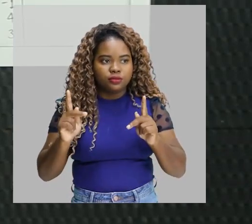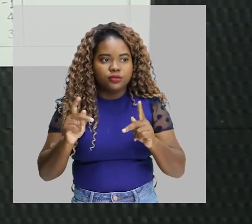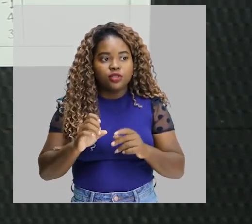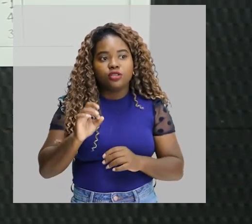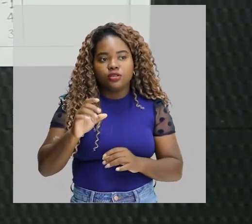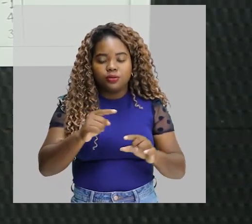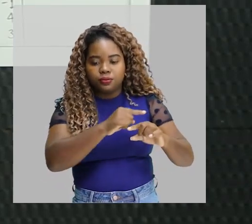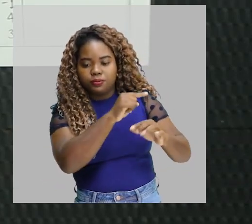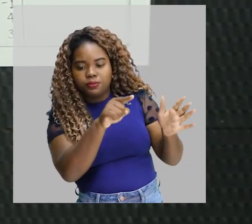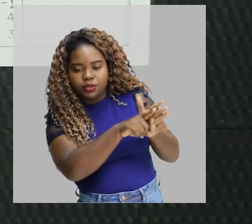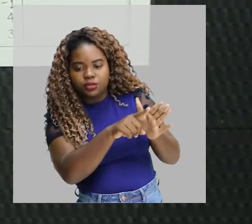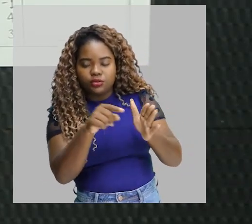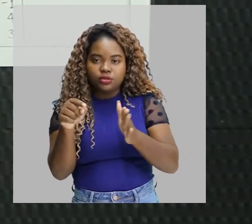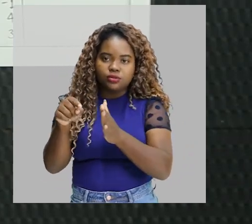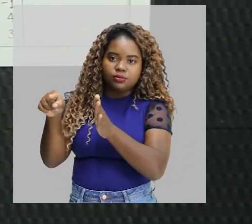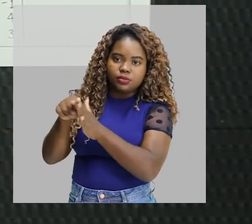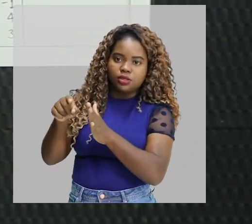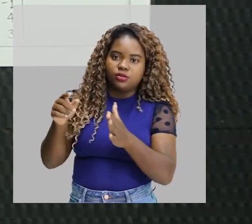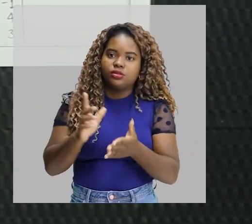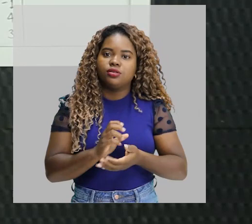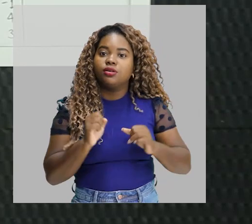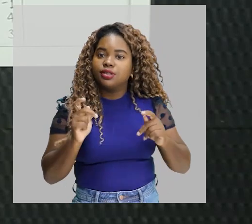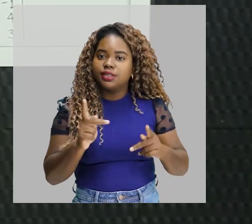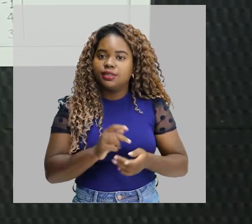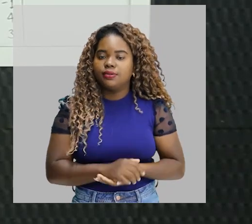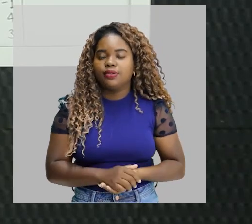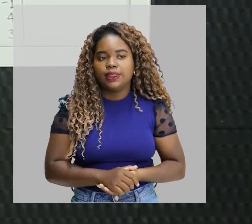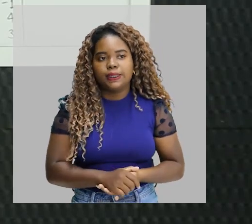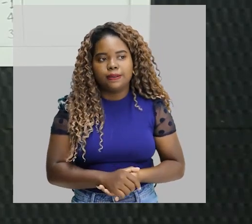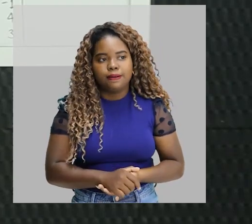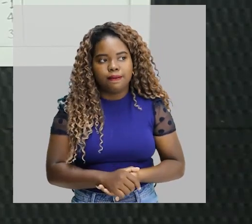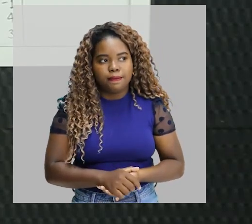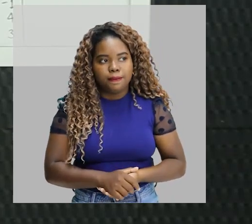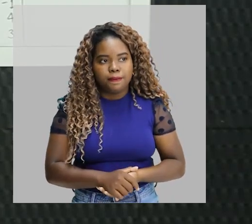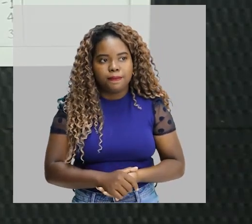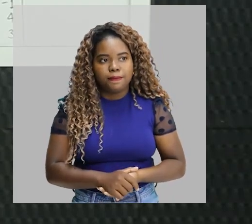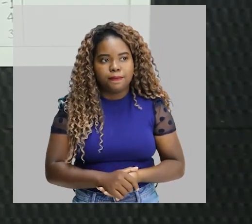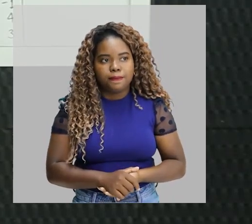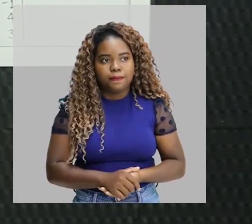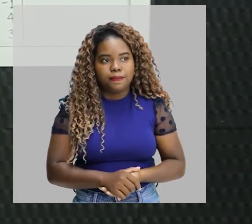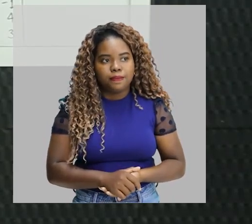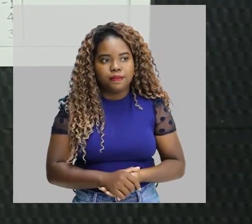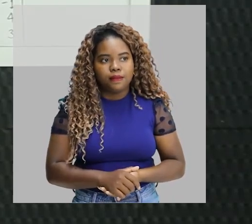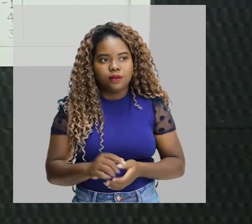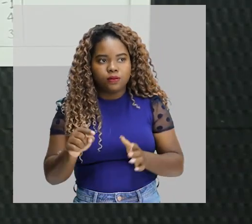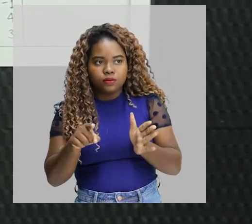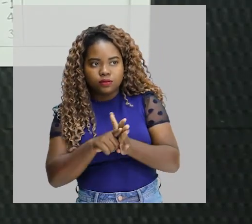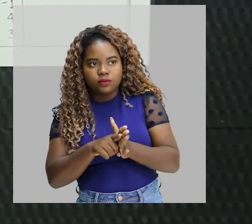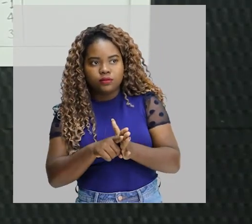é só porque acabou esse espaço que eu quero continuar aqui aí você repete o sinal